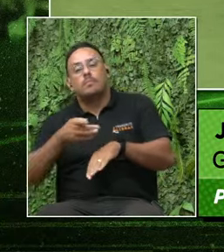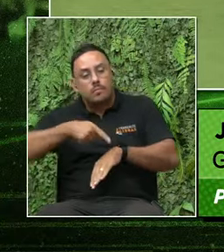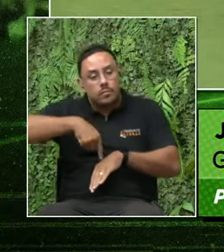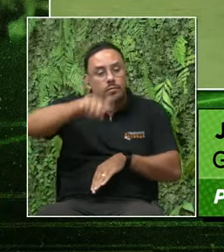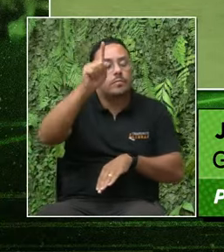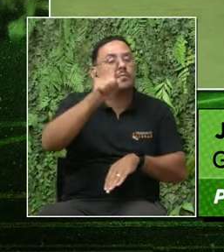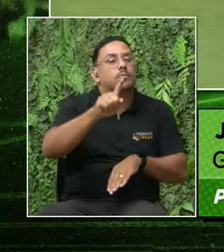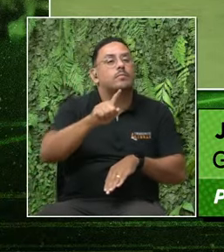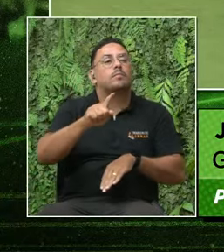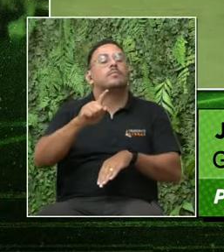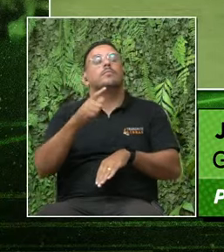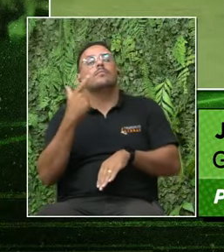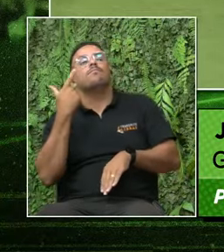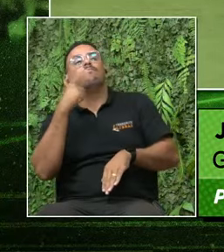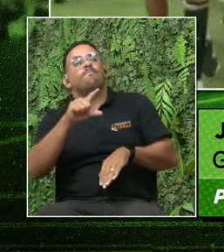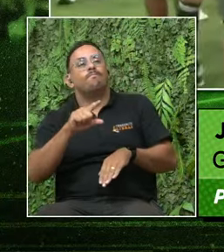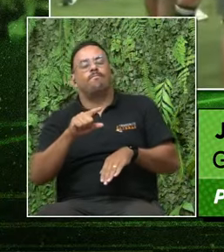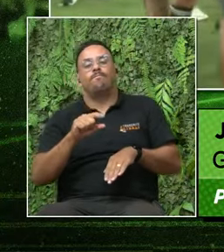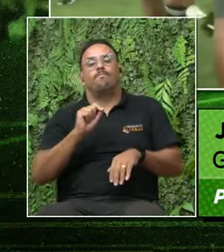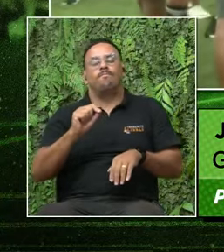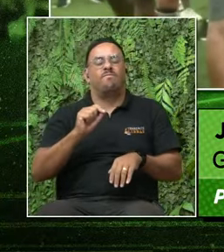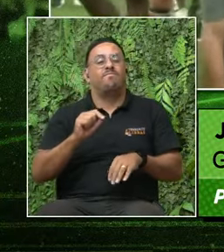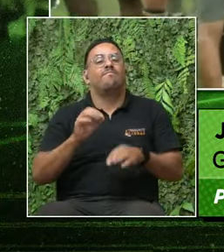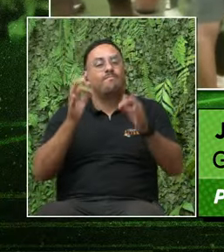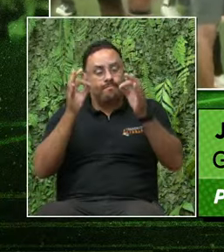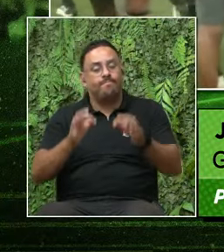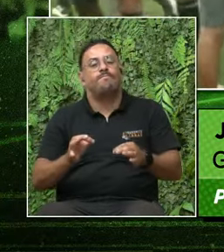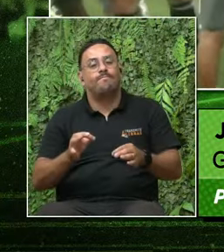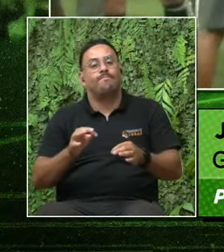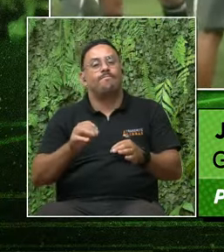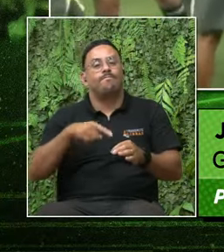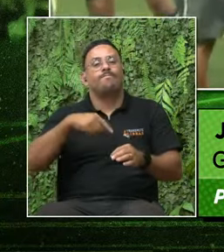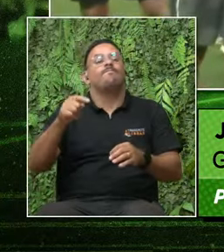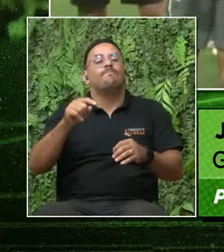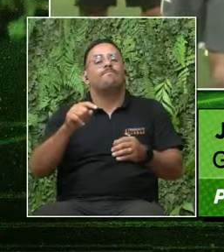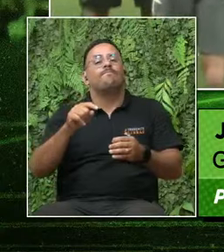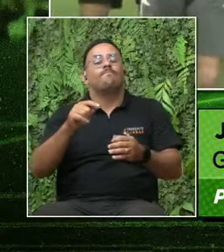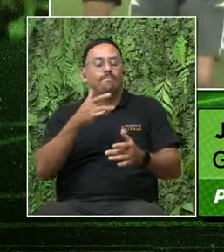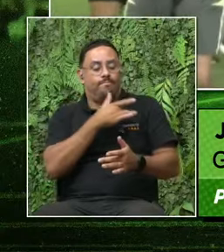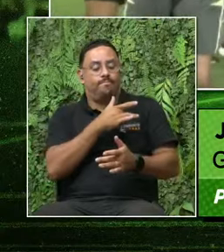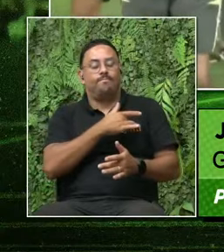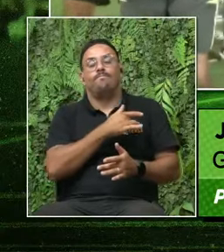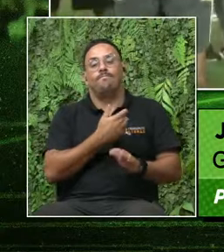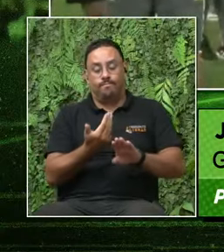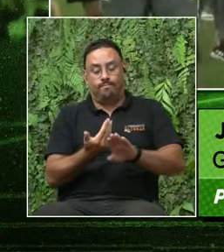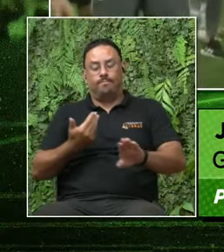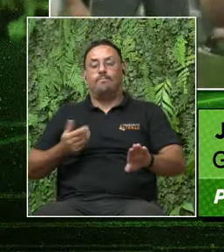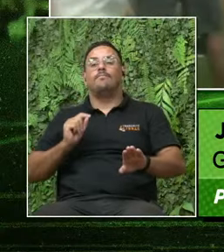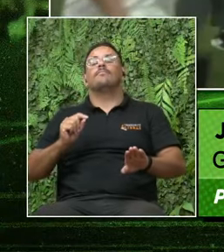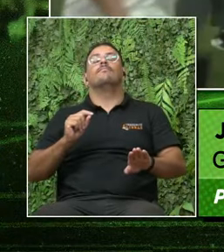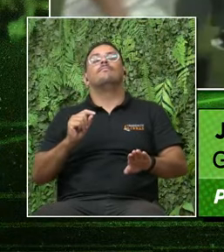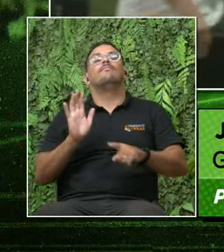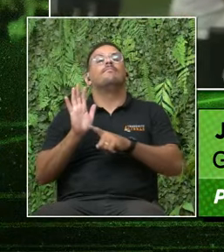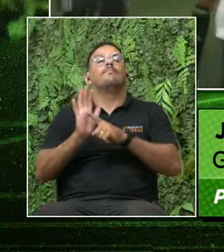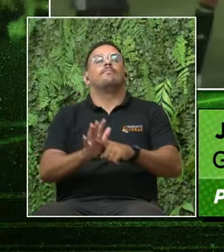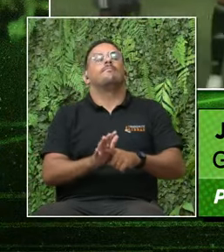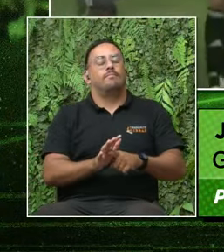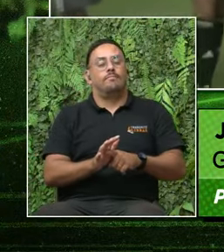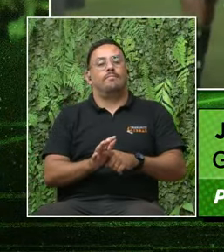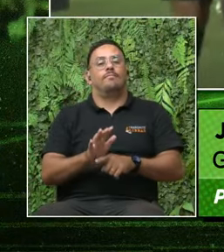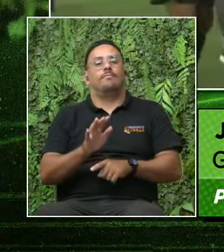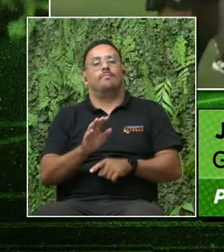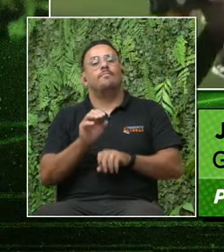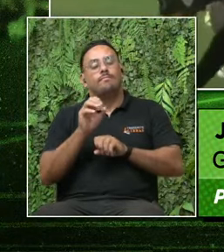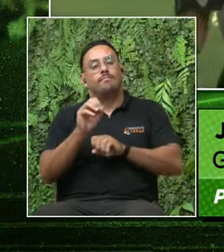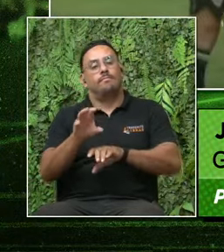tudonada ele conseguiu ele conseguiu de fato colocar o Cruzeiro nas cordas Mas quem ajudou o milito a fazer isso foi o técnico